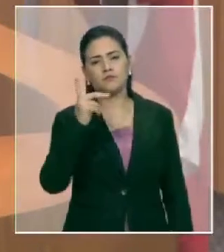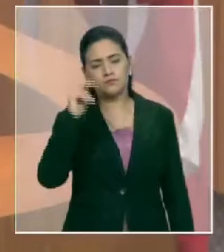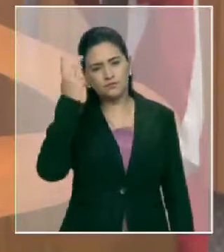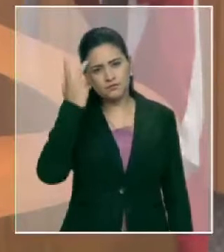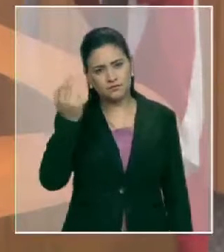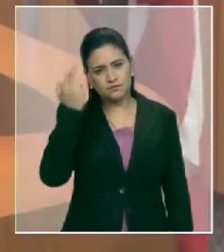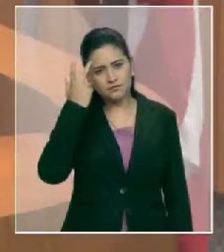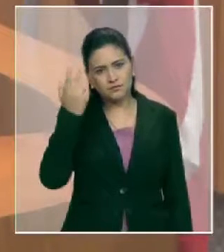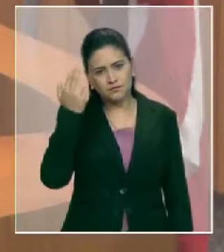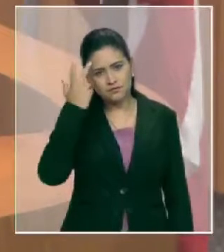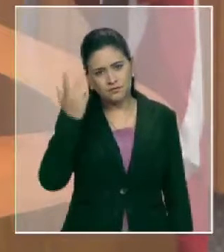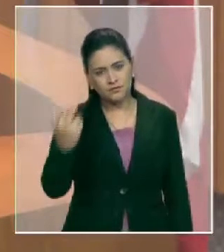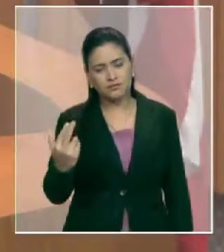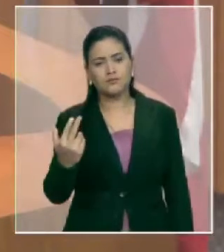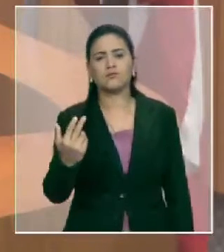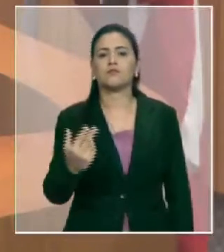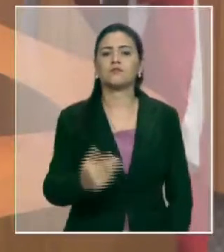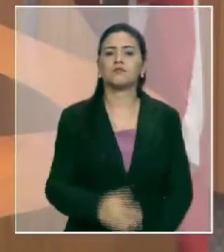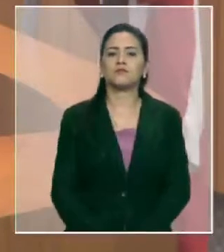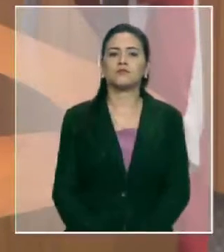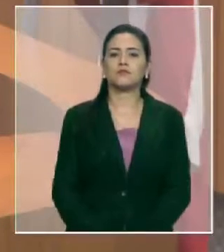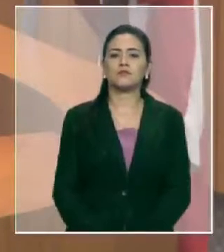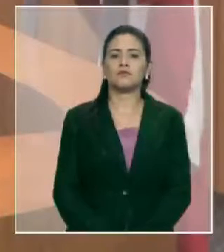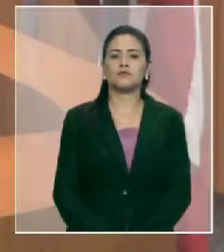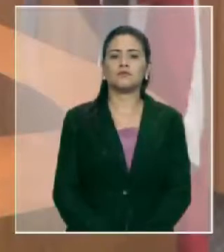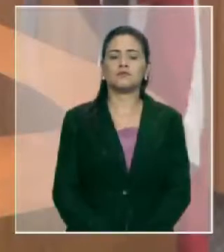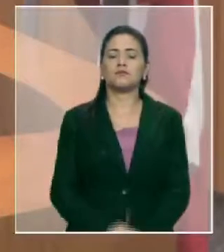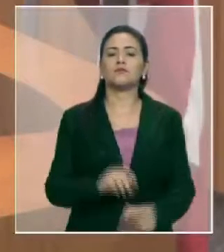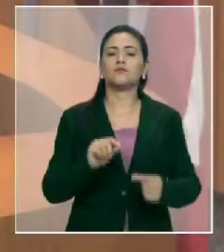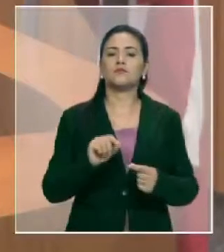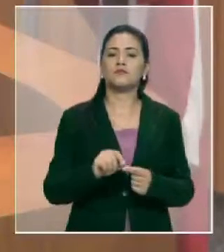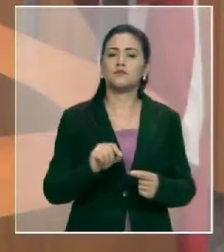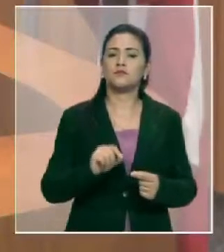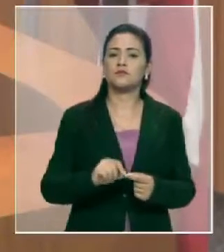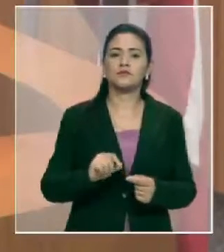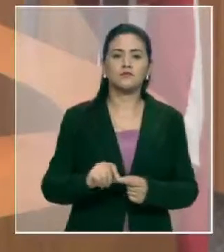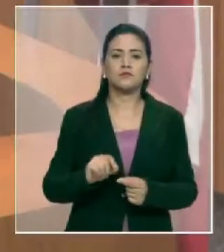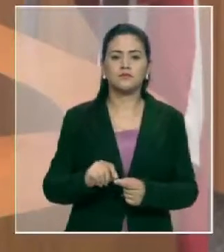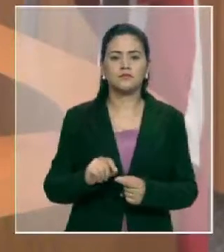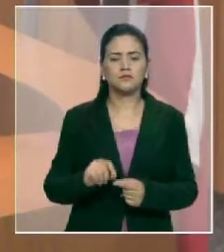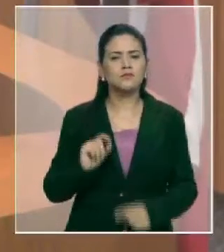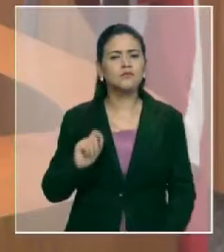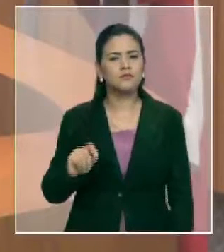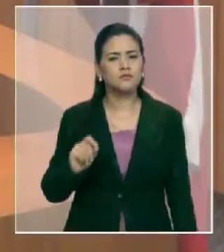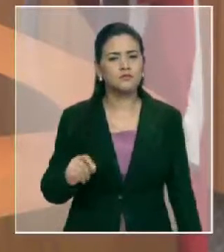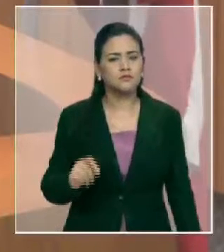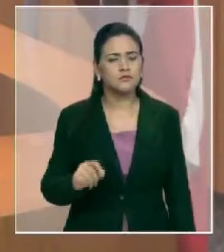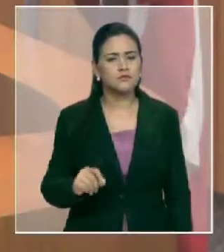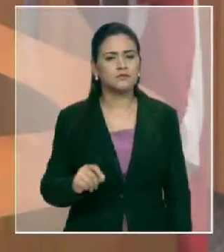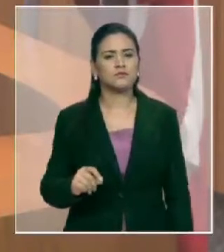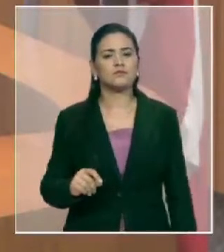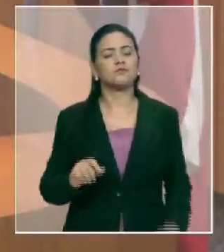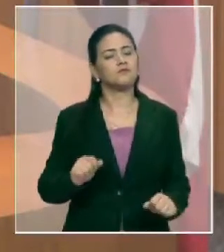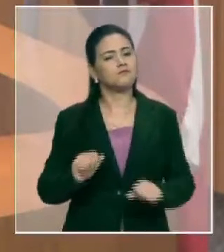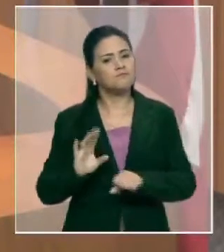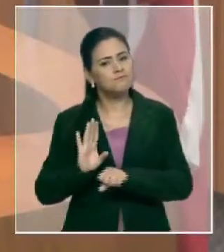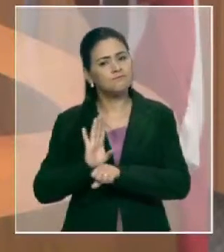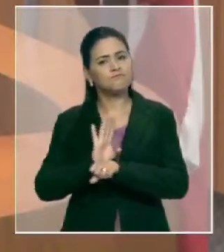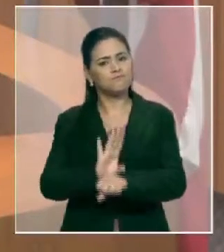seu legado e fazendo com que este registro possa contribuir